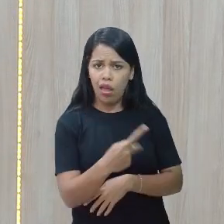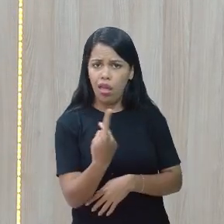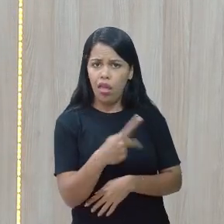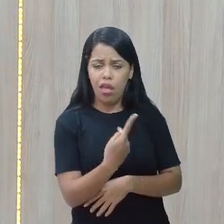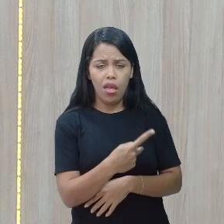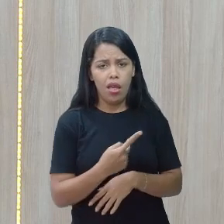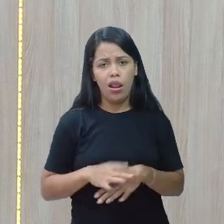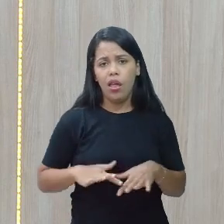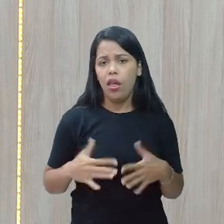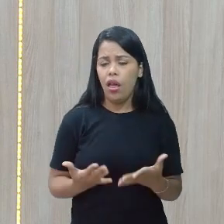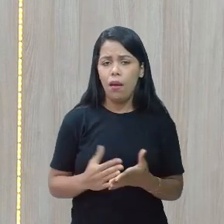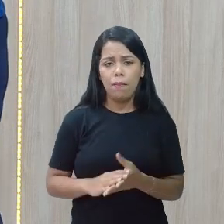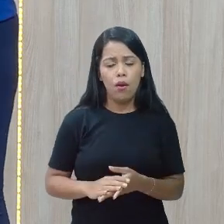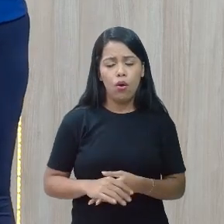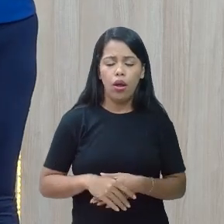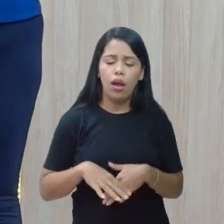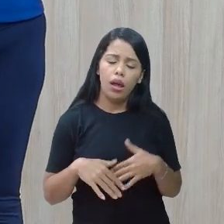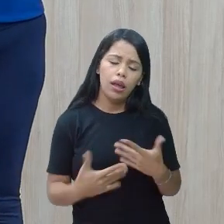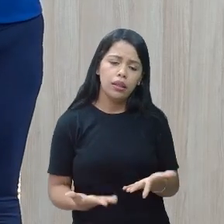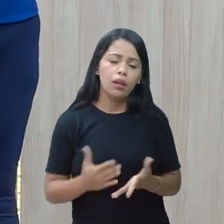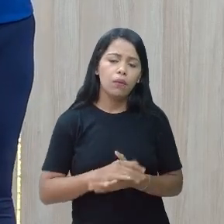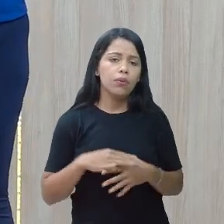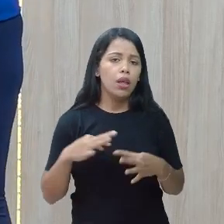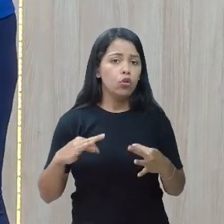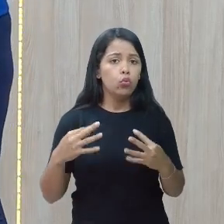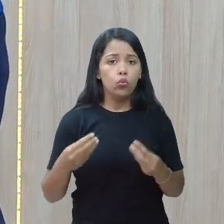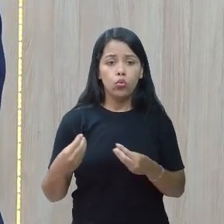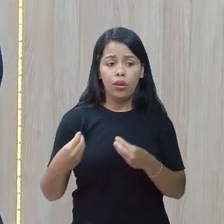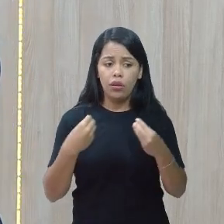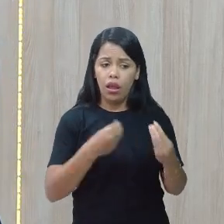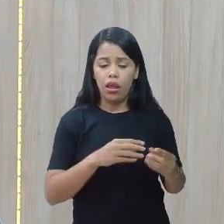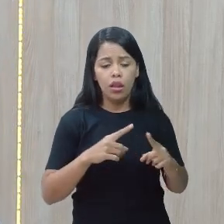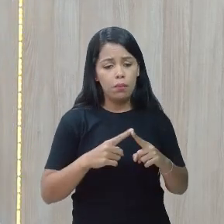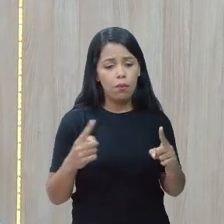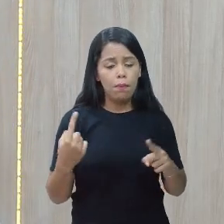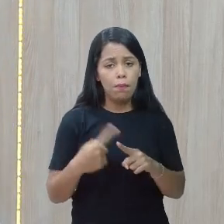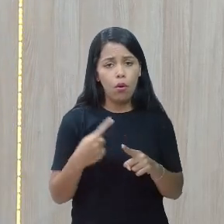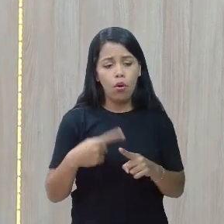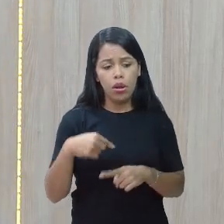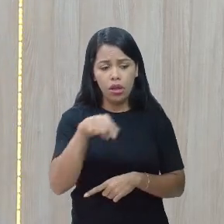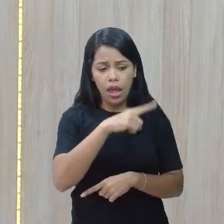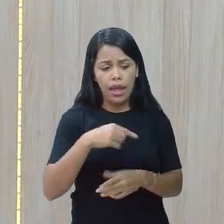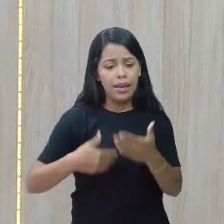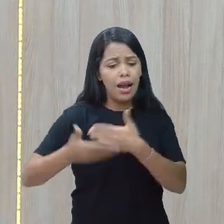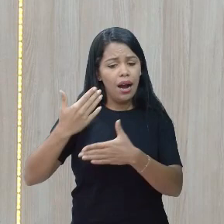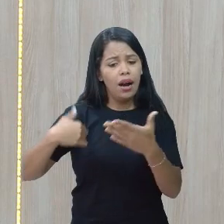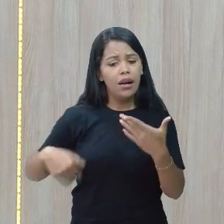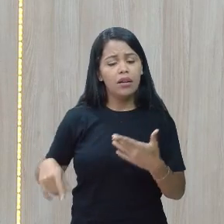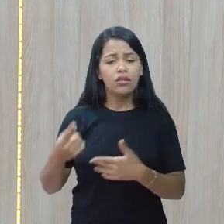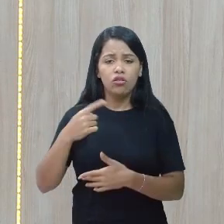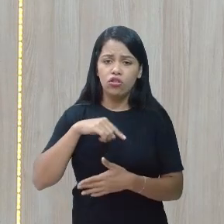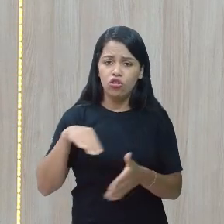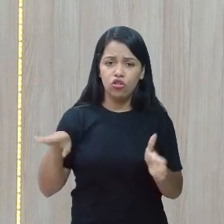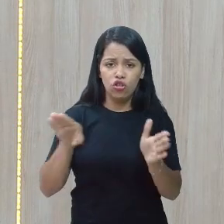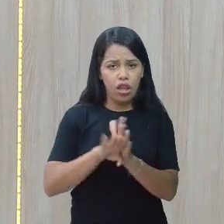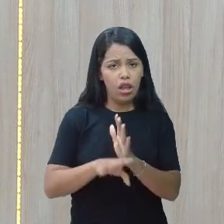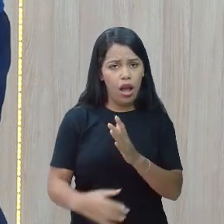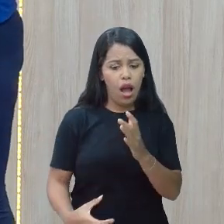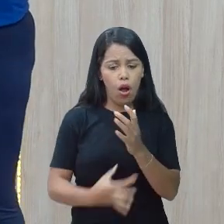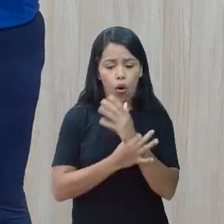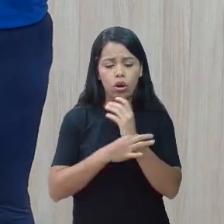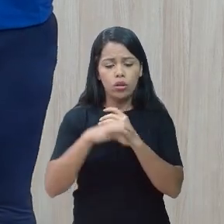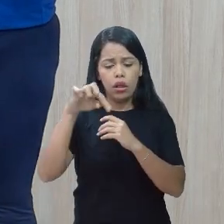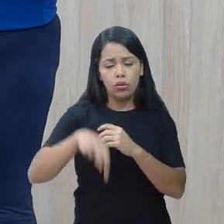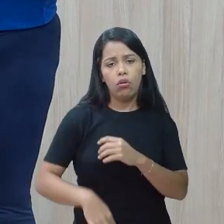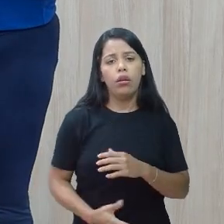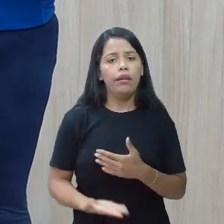direito. Né? Porque eles estavam aqui muito antes de chegarem, né, os colonizadores, todos eles. Então, a